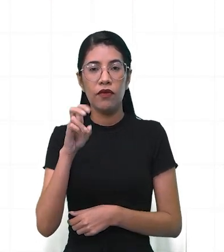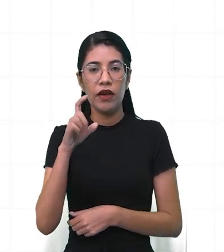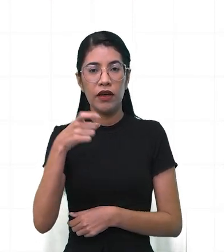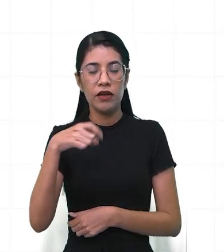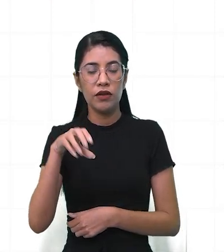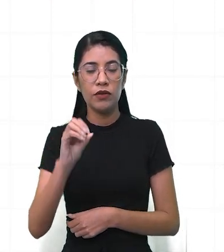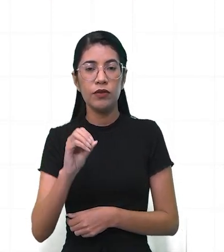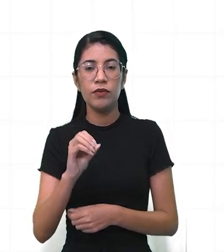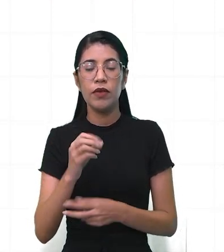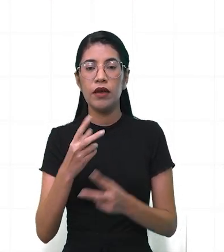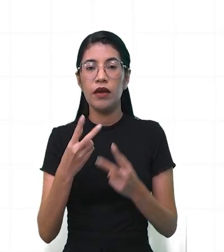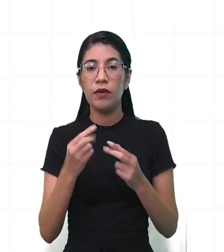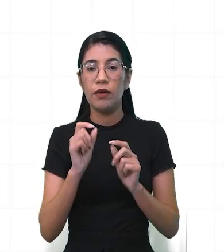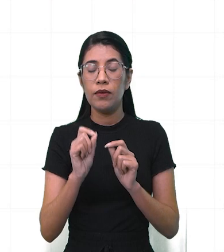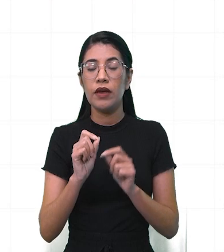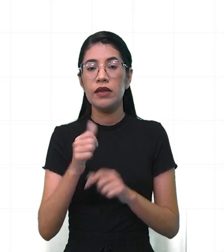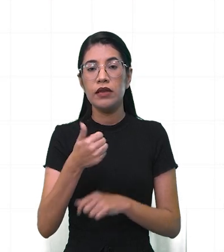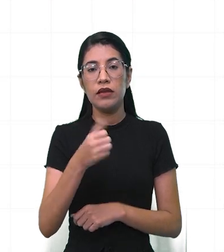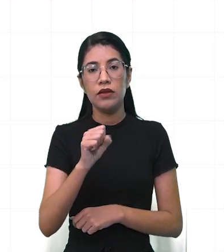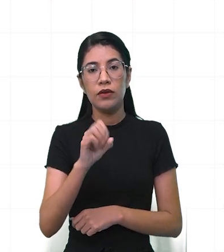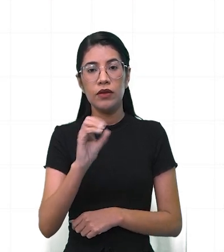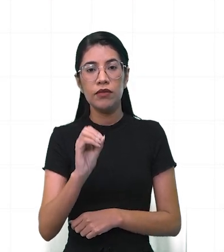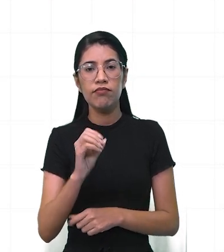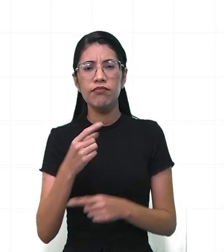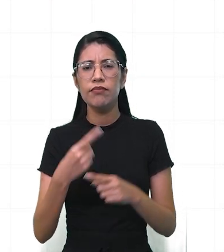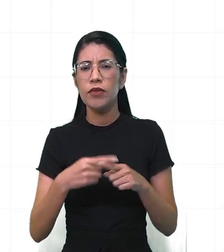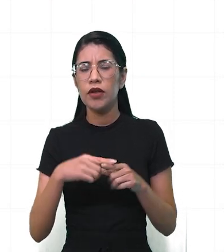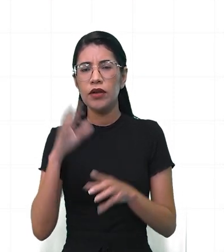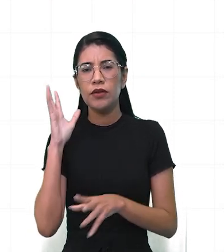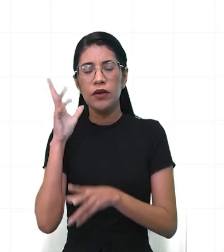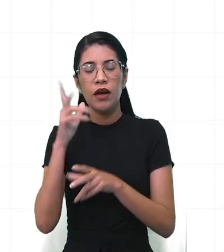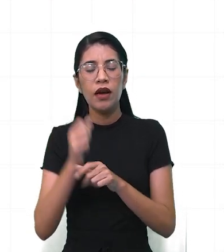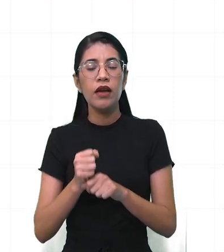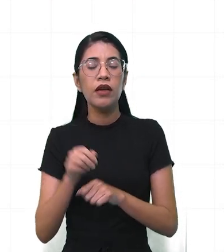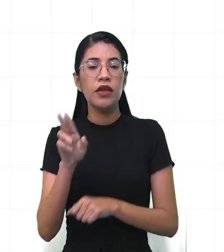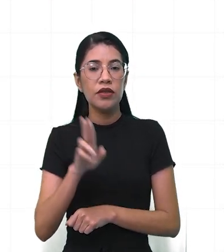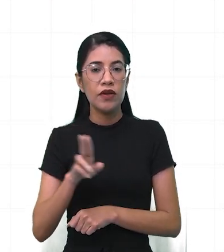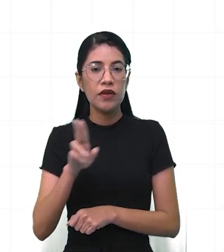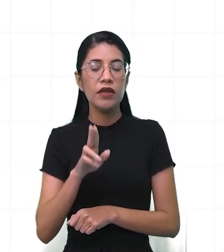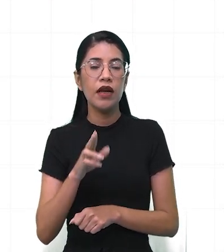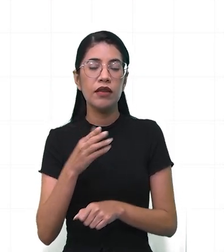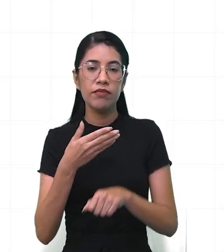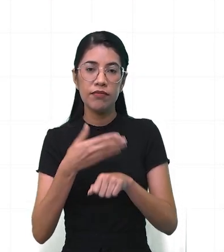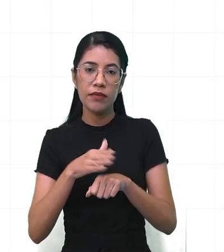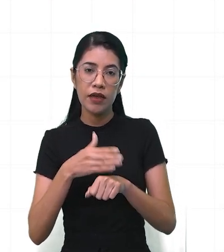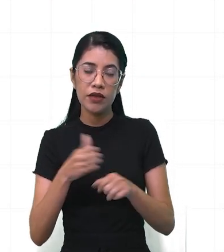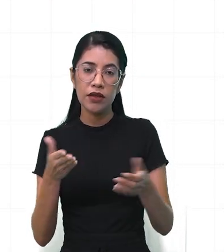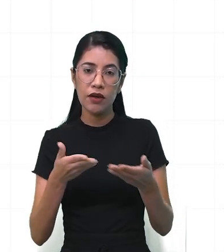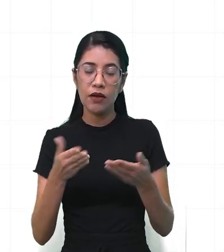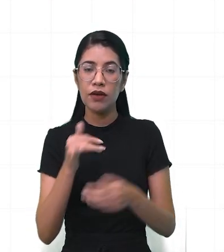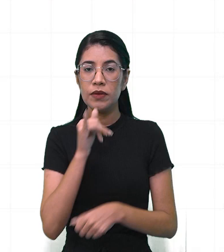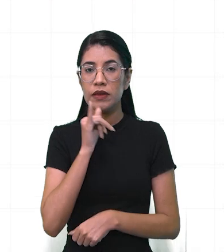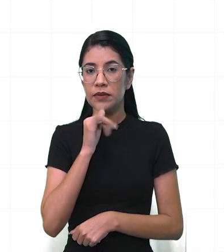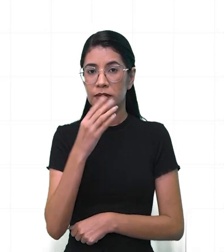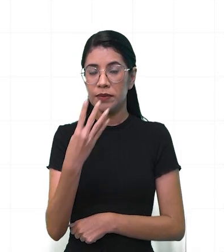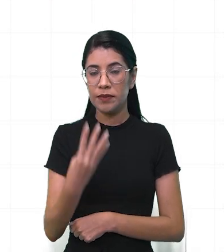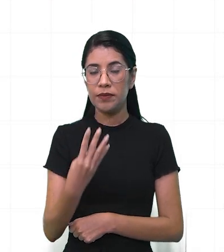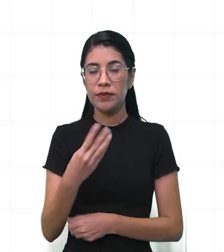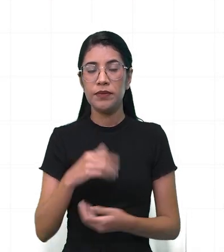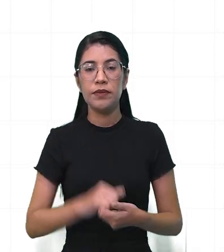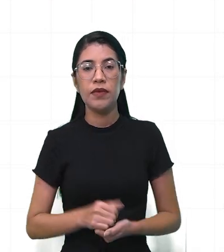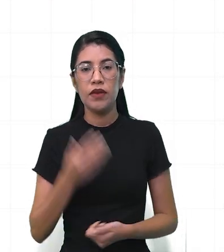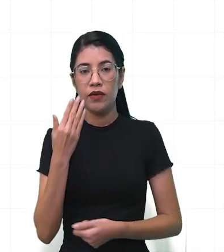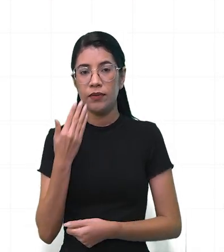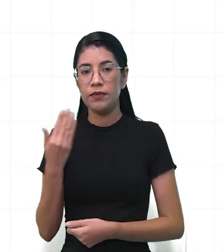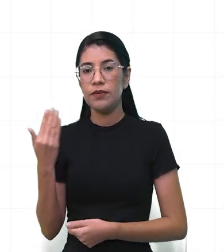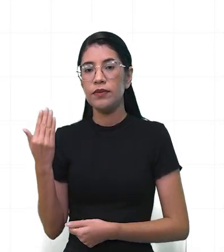a 360 graus. Por que eu estou lembrando isso? Porque nós vamos usar isso no exemplo de número 4, tá certo? Então, eu vou escrever